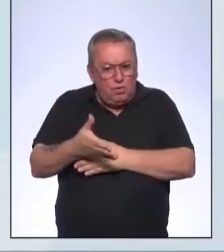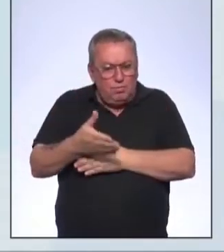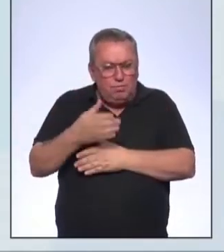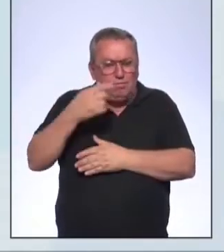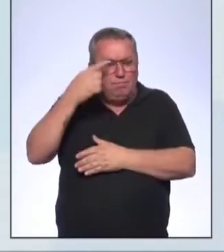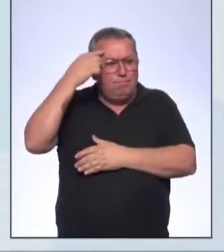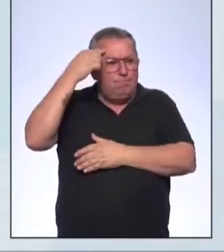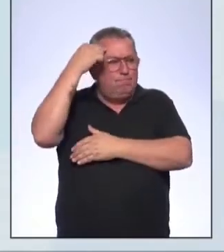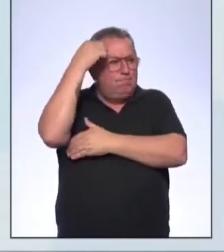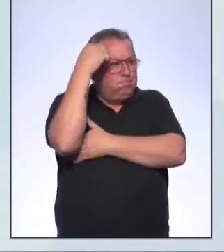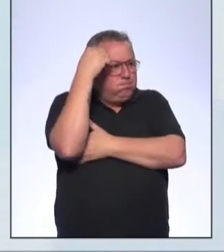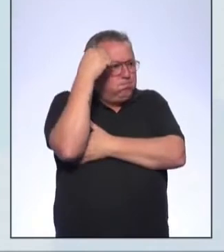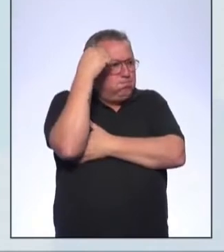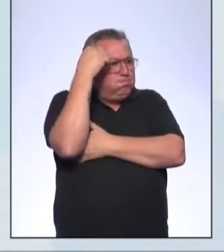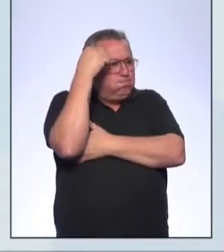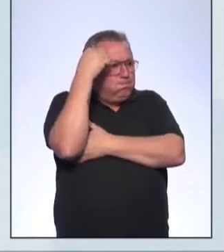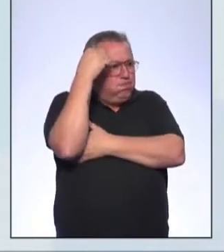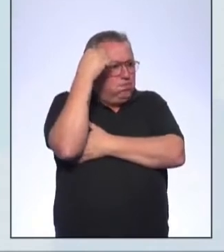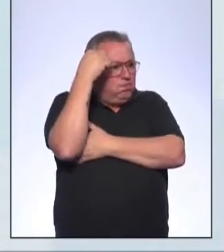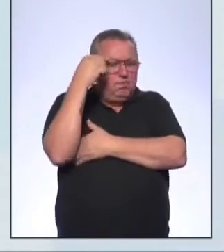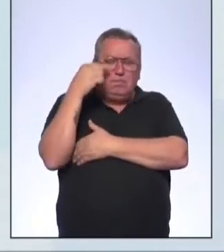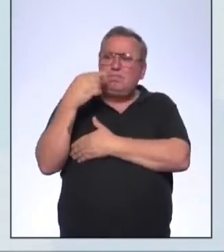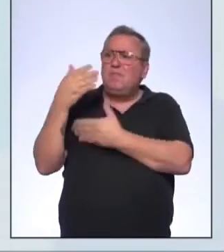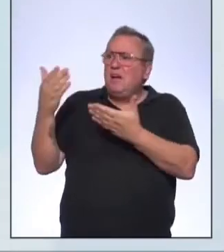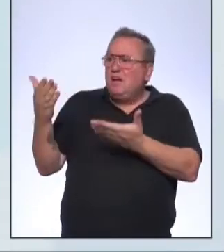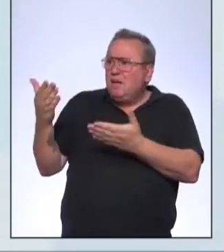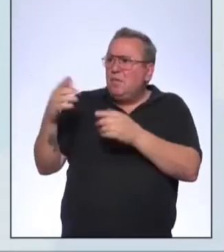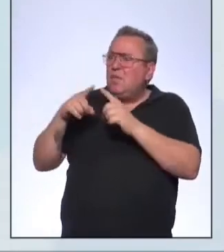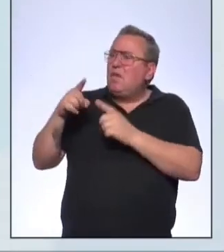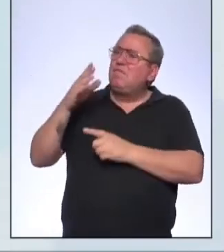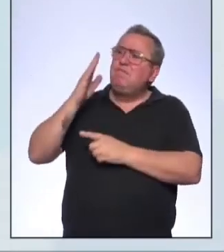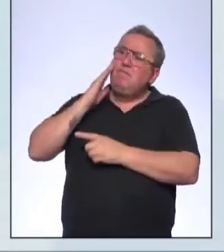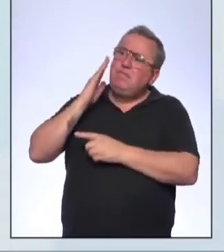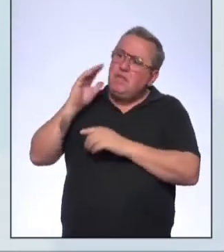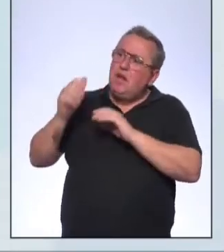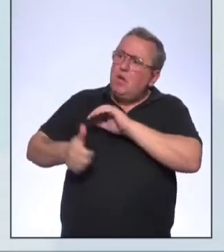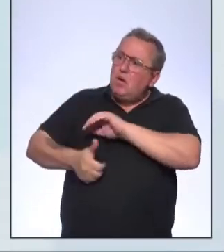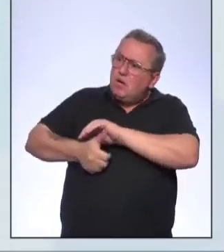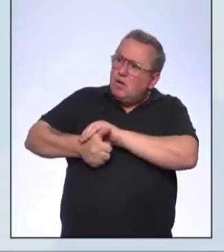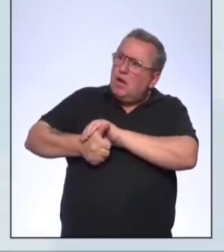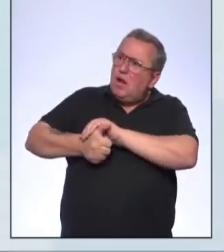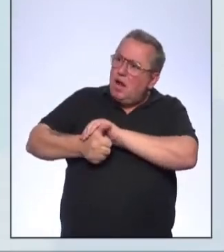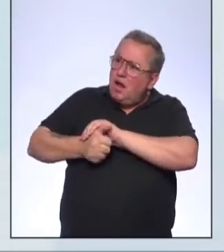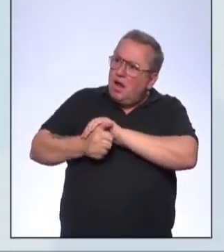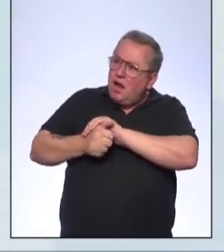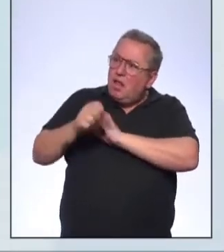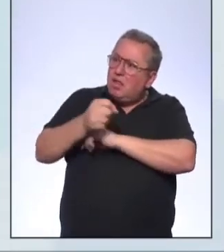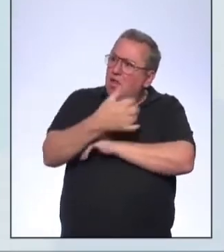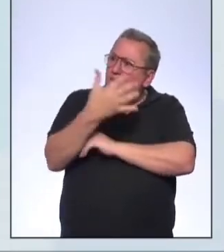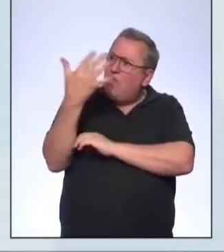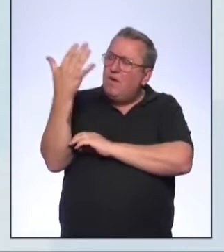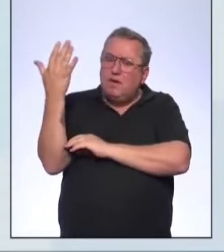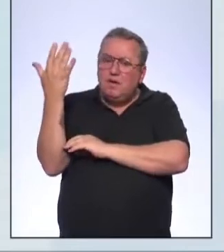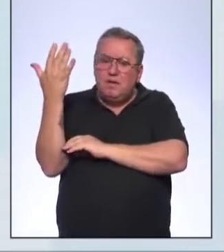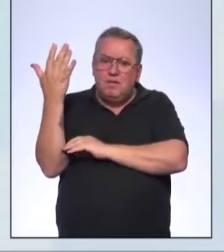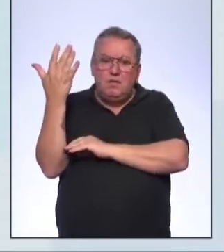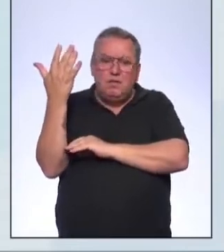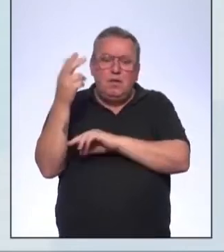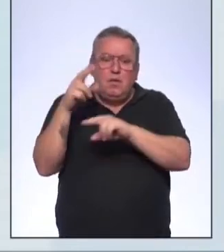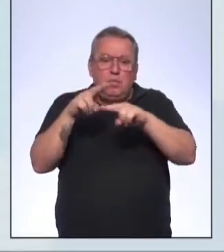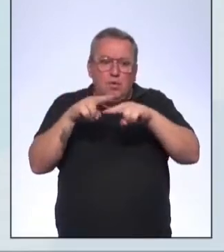pensou e disse Mari você sabe que tartarugas são animais silvestres portanto